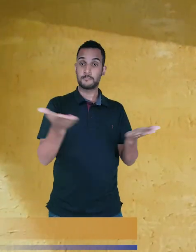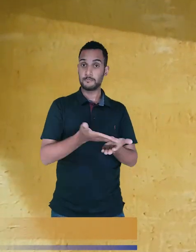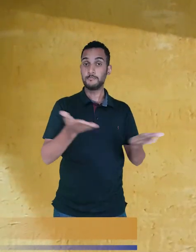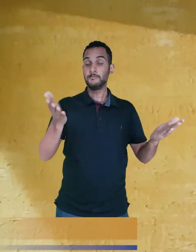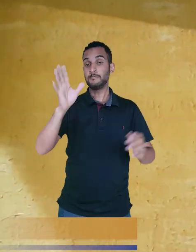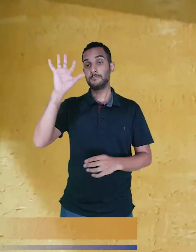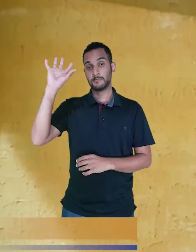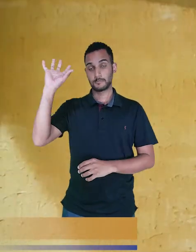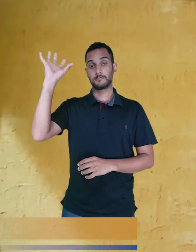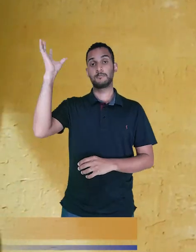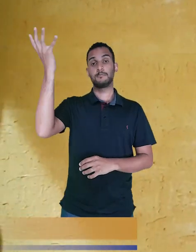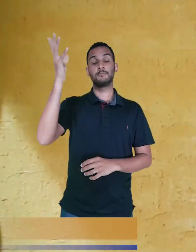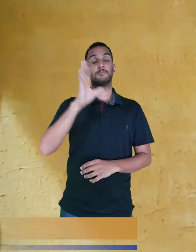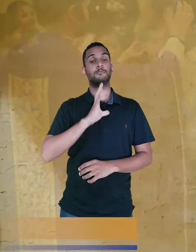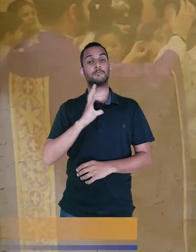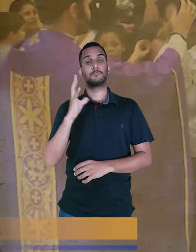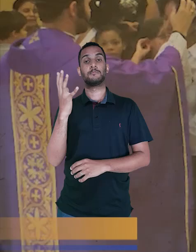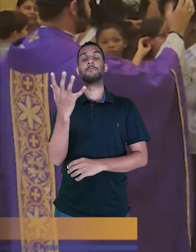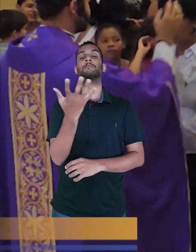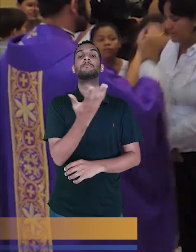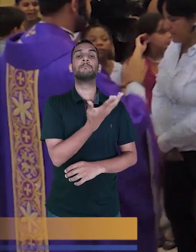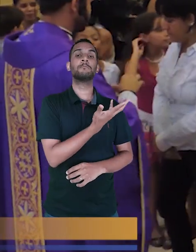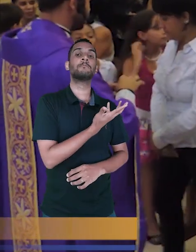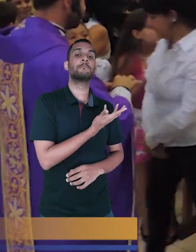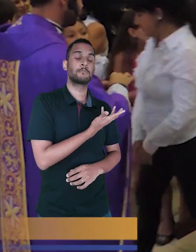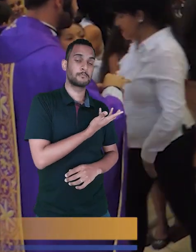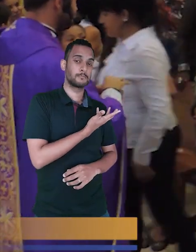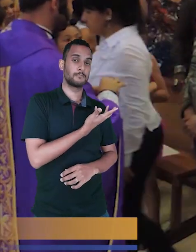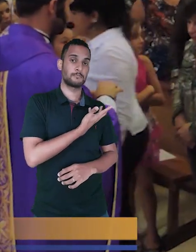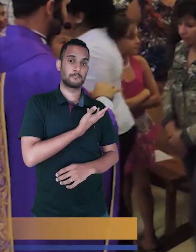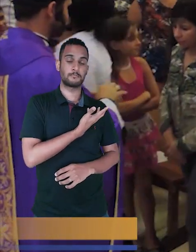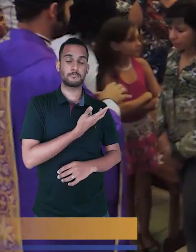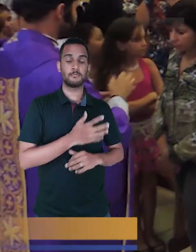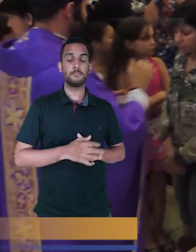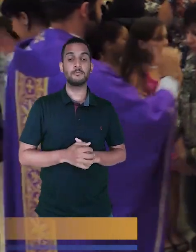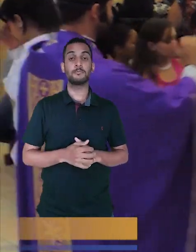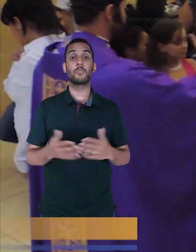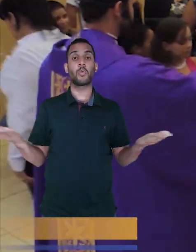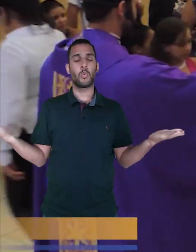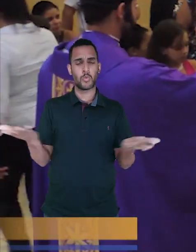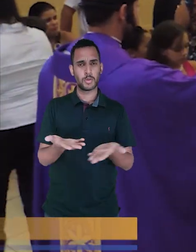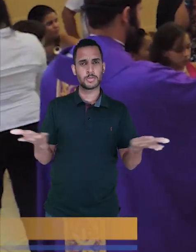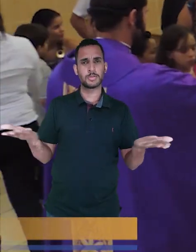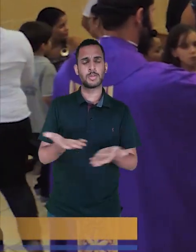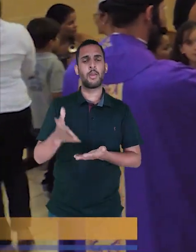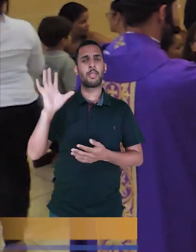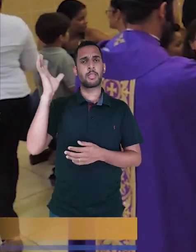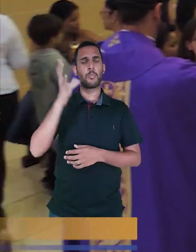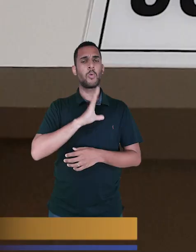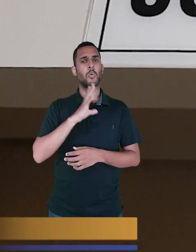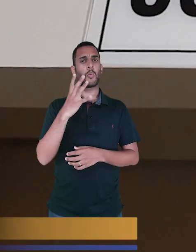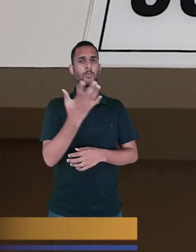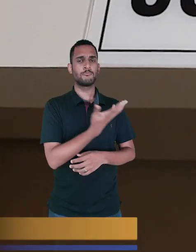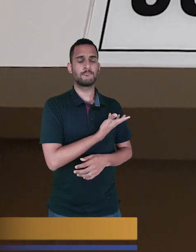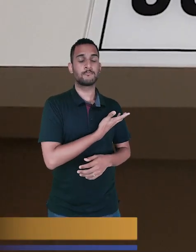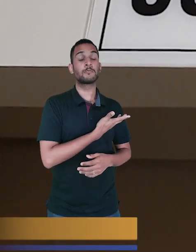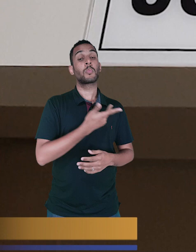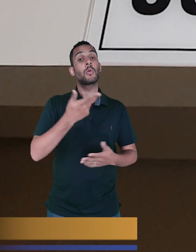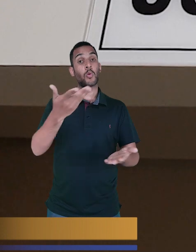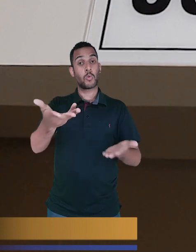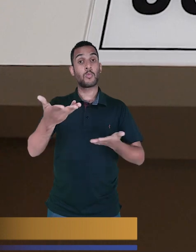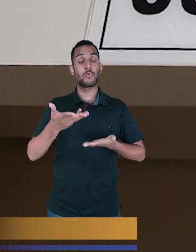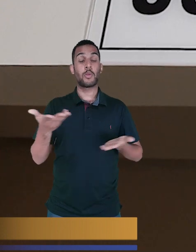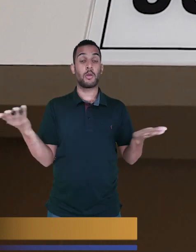juntos andemos, eis o tempo de conversão. Neste tempo